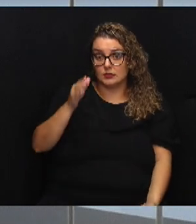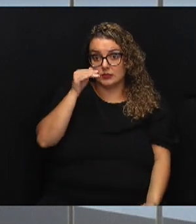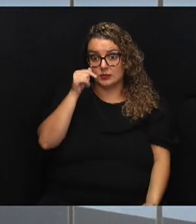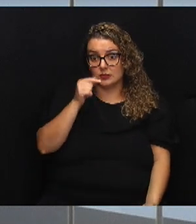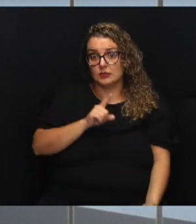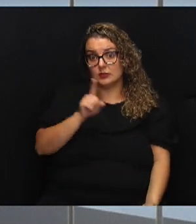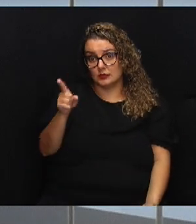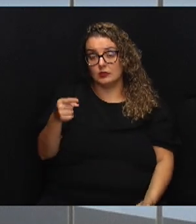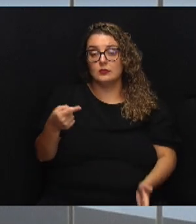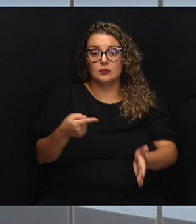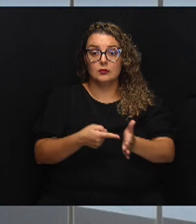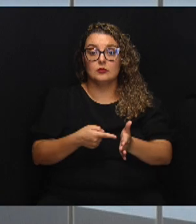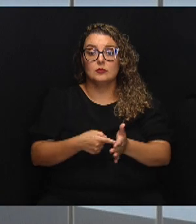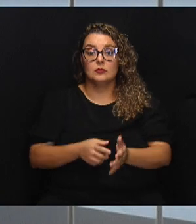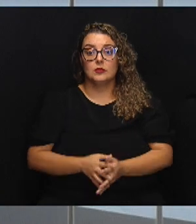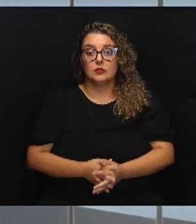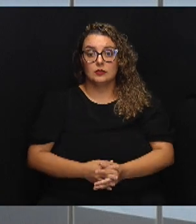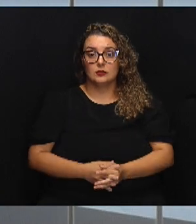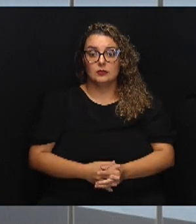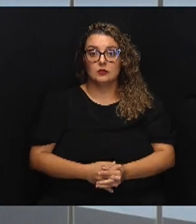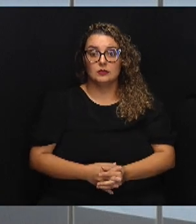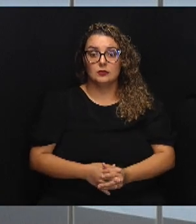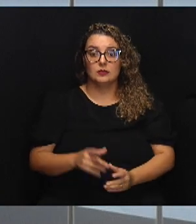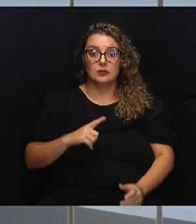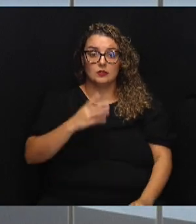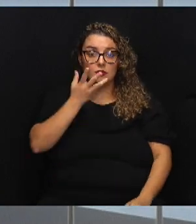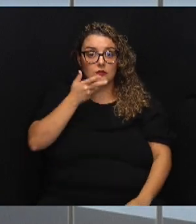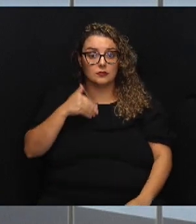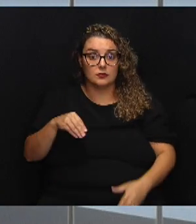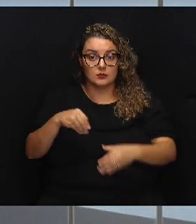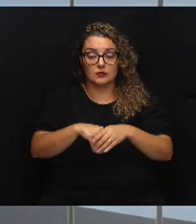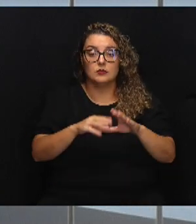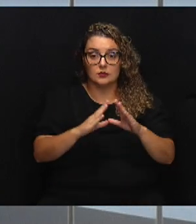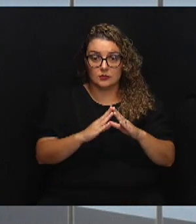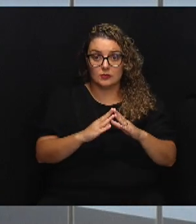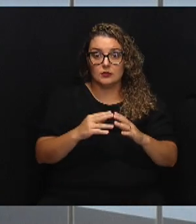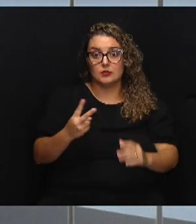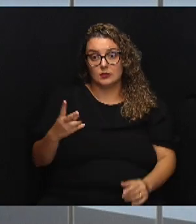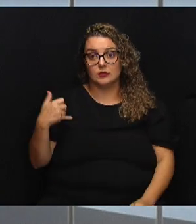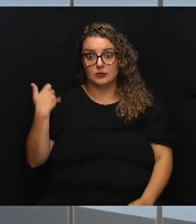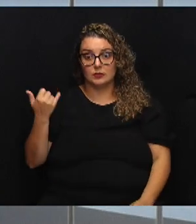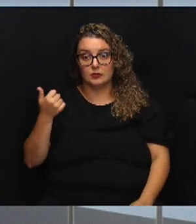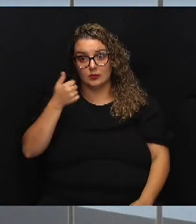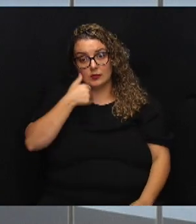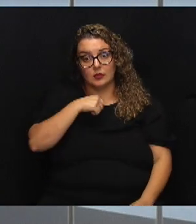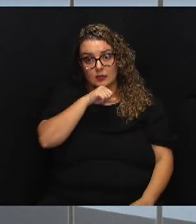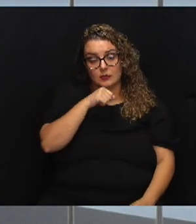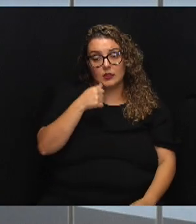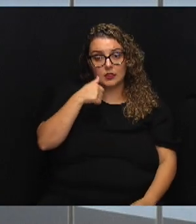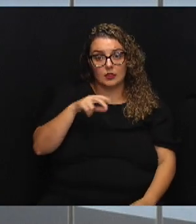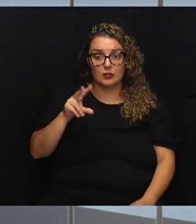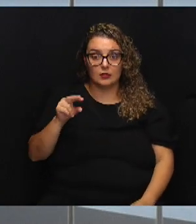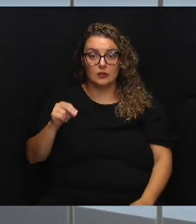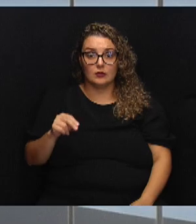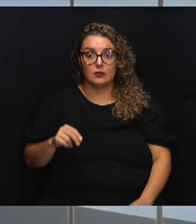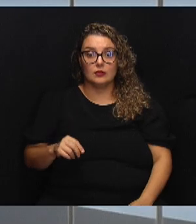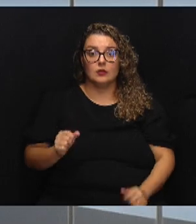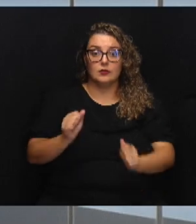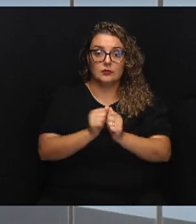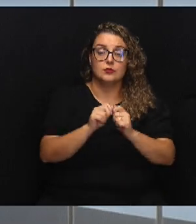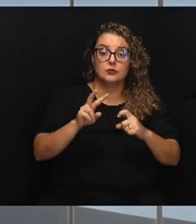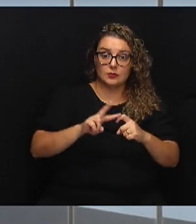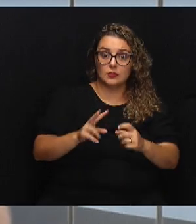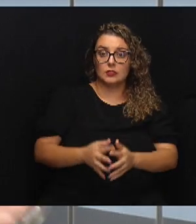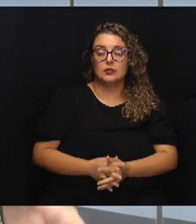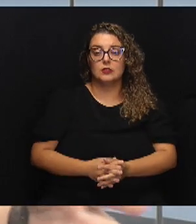vez numa denúncia e tinha uma criança na casa e tinham 2 adultos, que um era a mãe e outra a avó, foi com uma veterinária inclusive. E